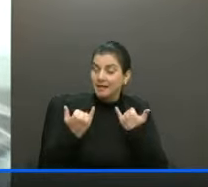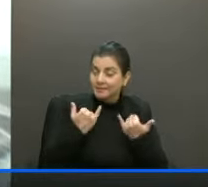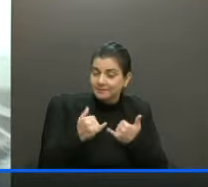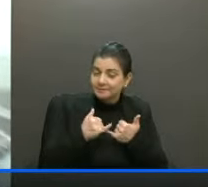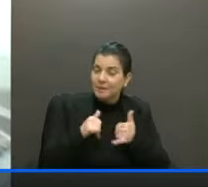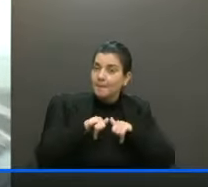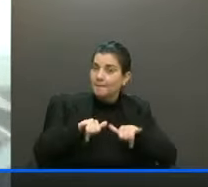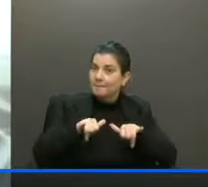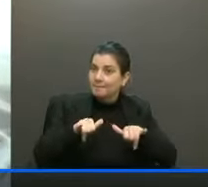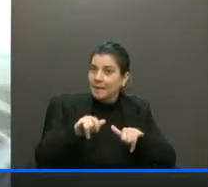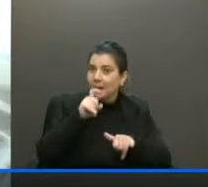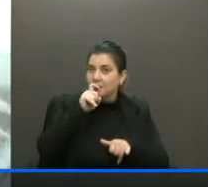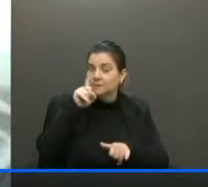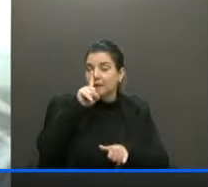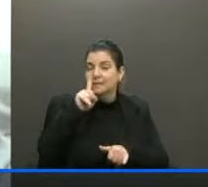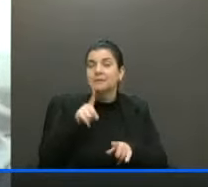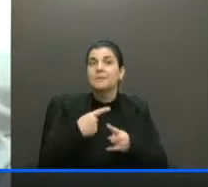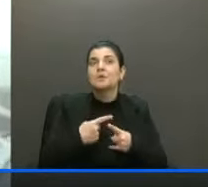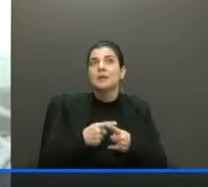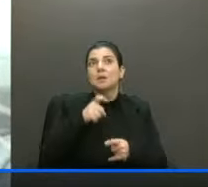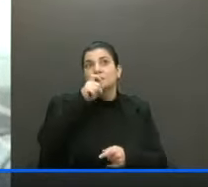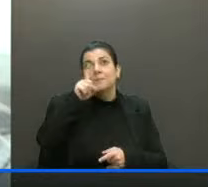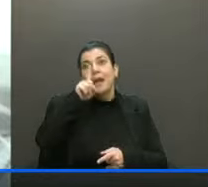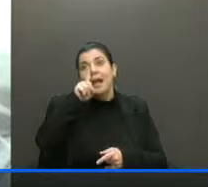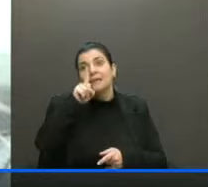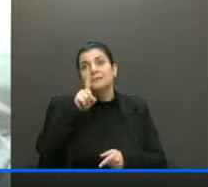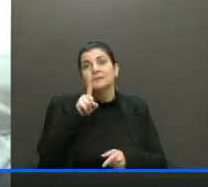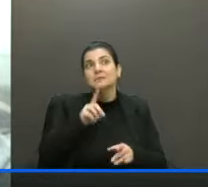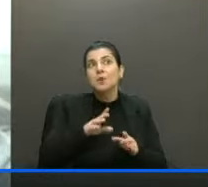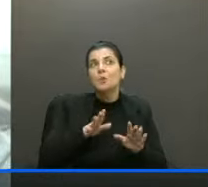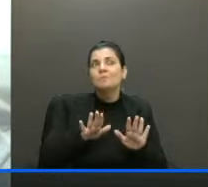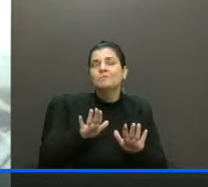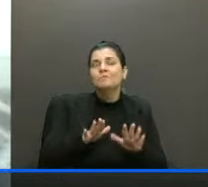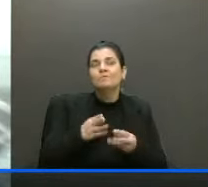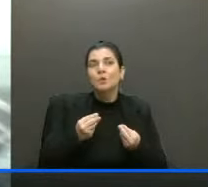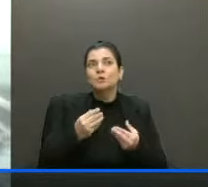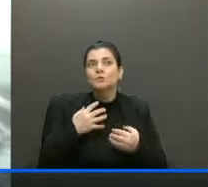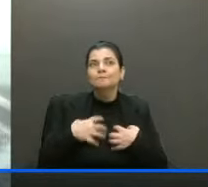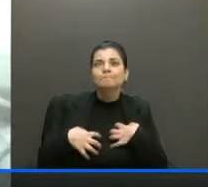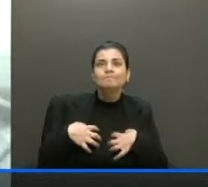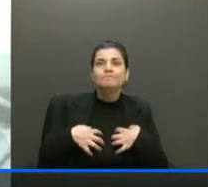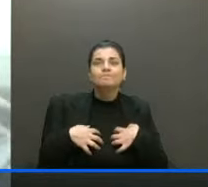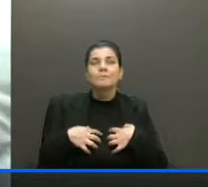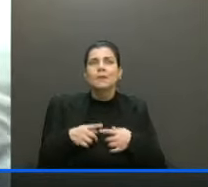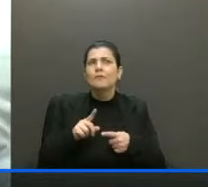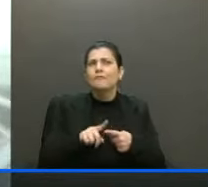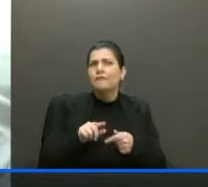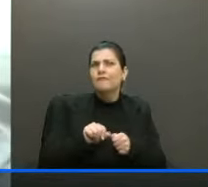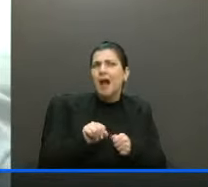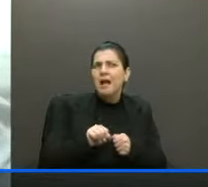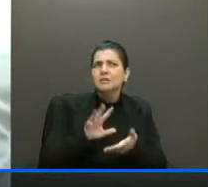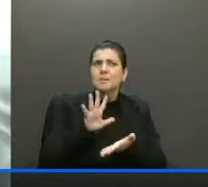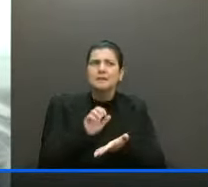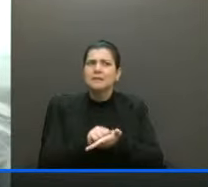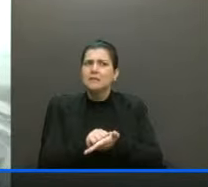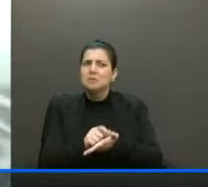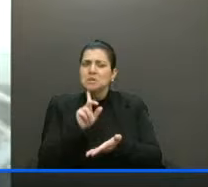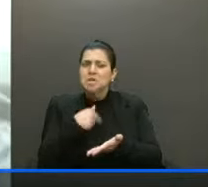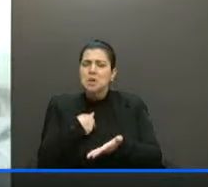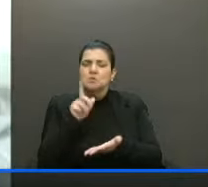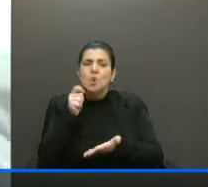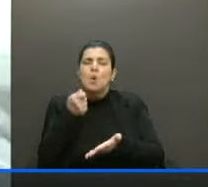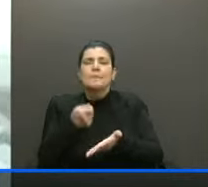aos pais, porque realmente os pais, muitos pais estão bastante receosos, né? Ah, eu vou fazer a matrícula, vou ser obrigado a levá-lo e